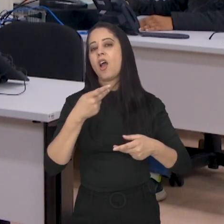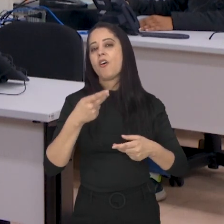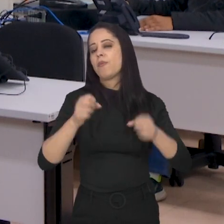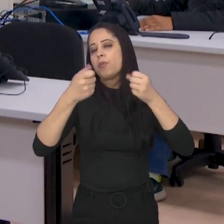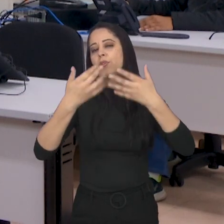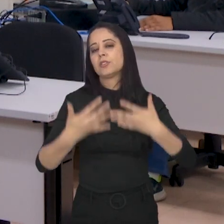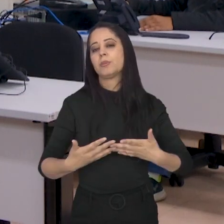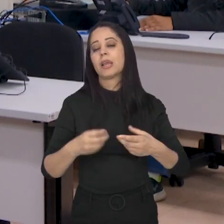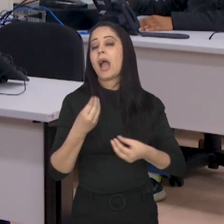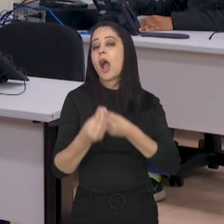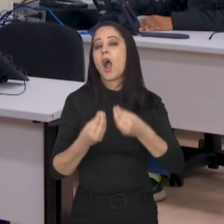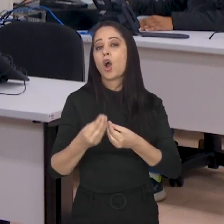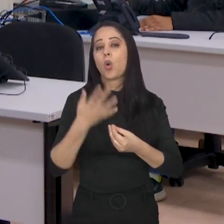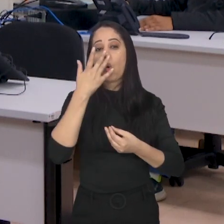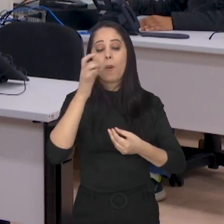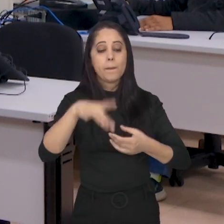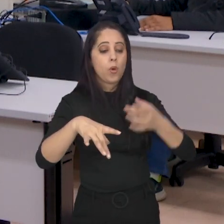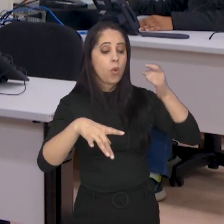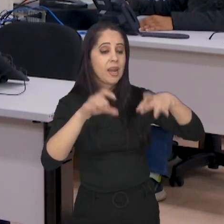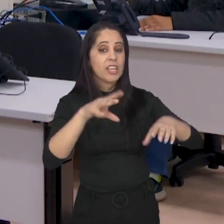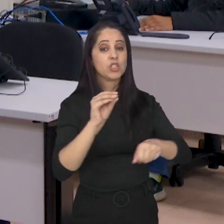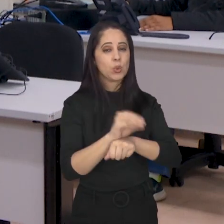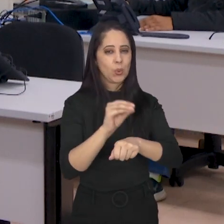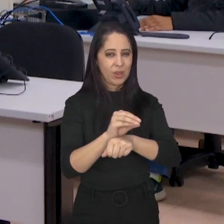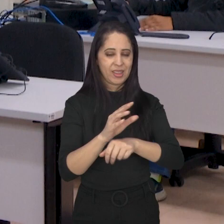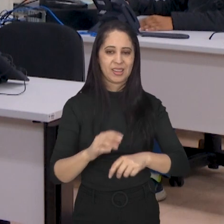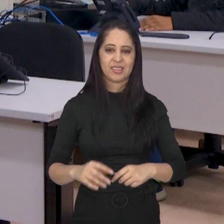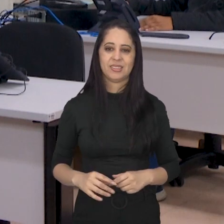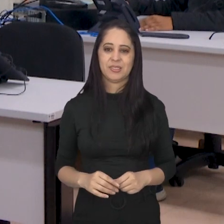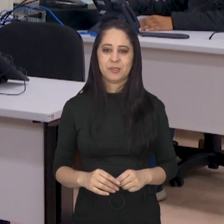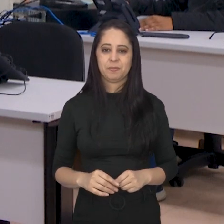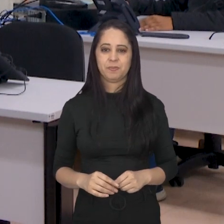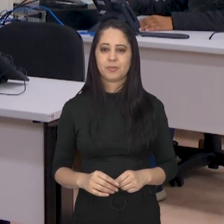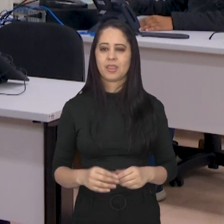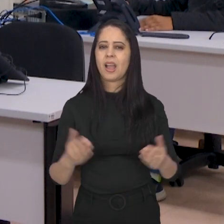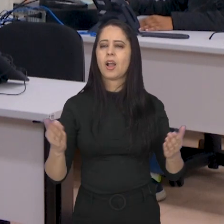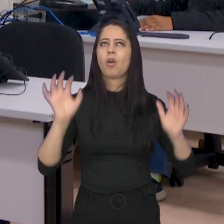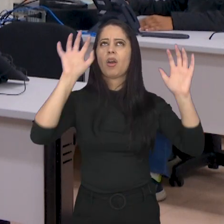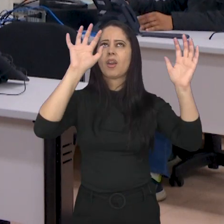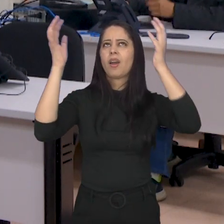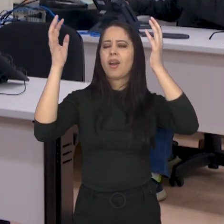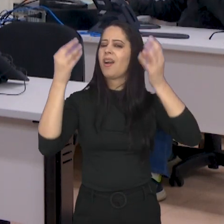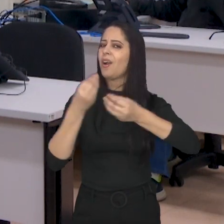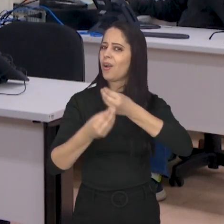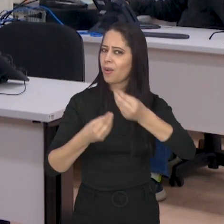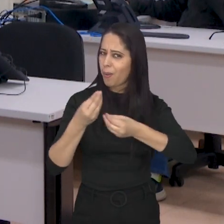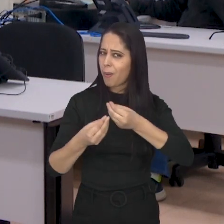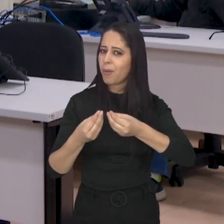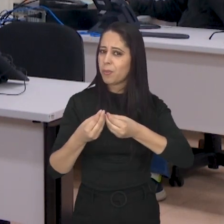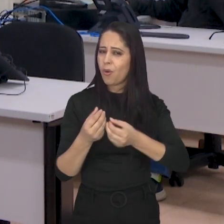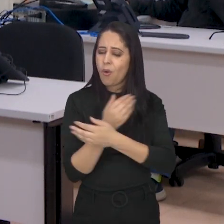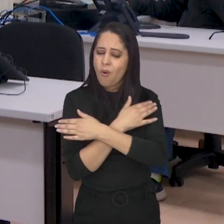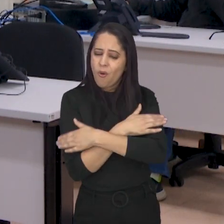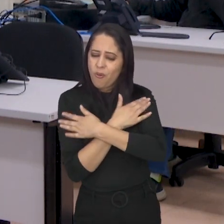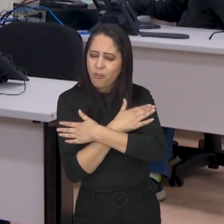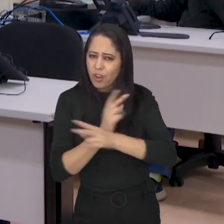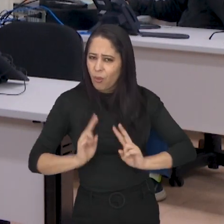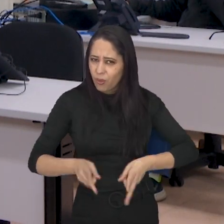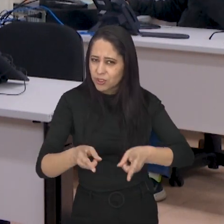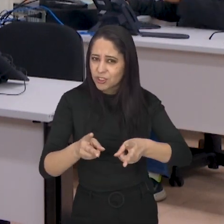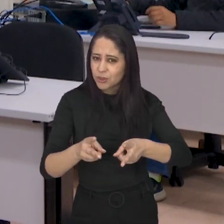tem que mudar. E o que a gente precisa, talvez, é parar para refletir e pensar, não, a gente não pode andar para trás. Né? A gente